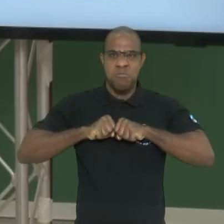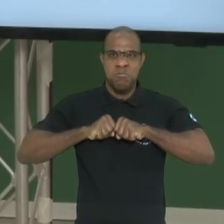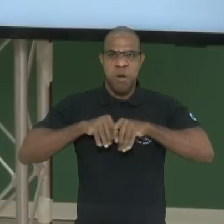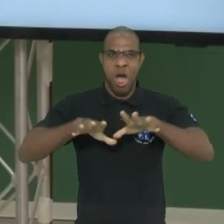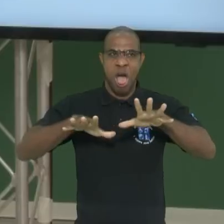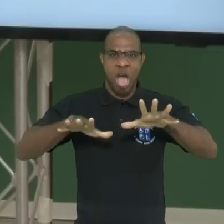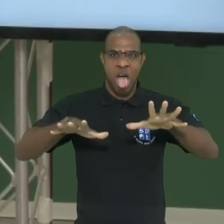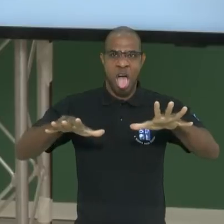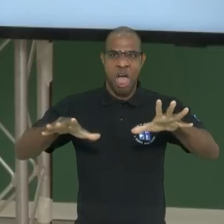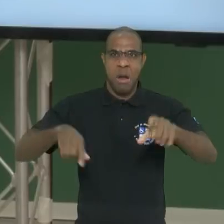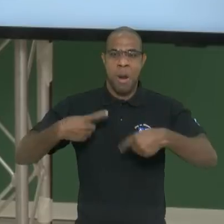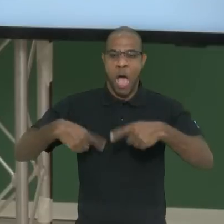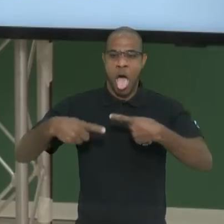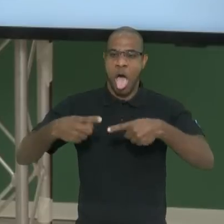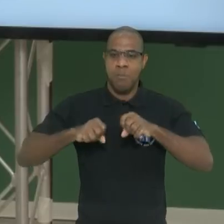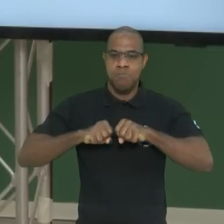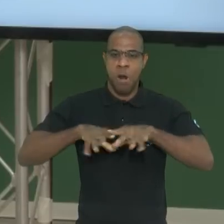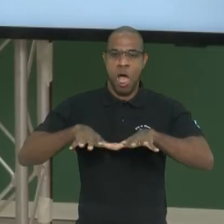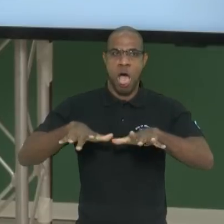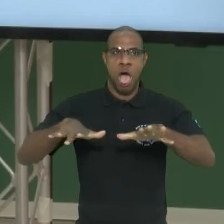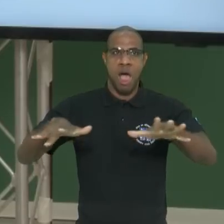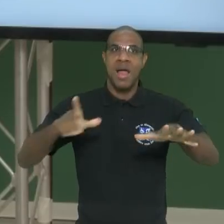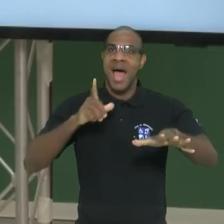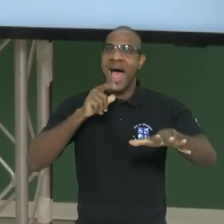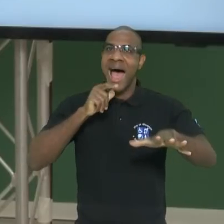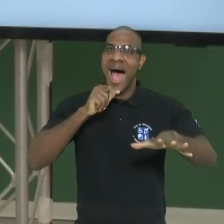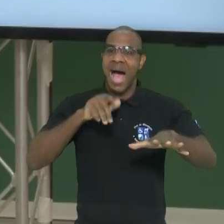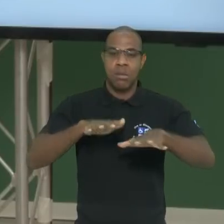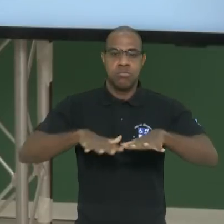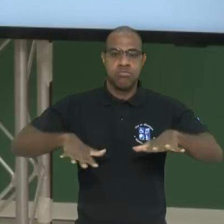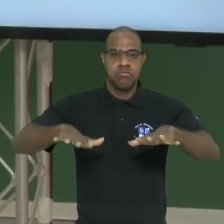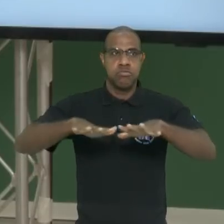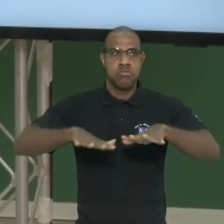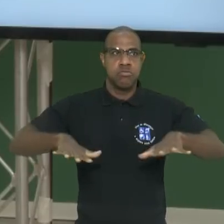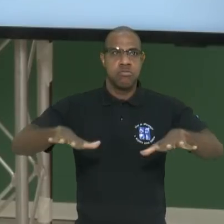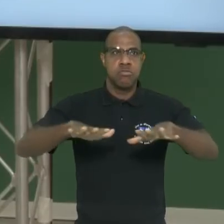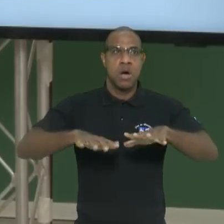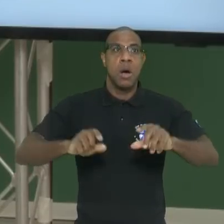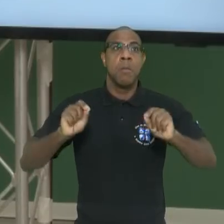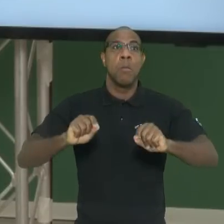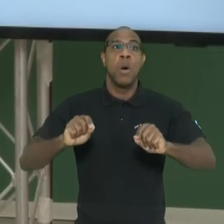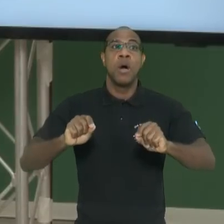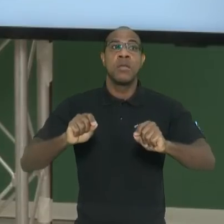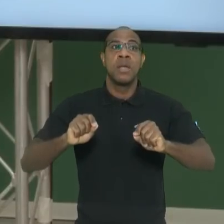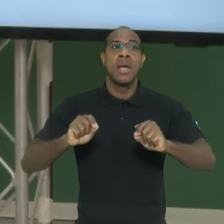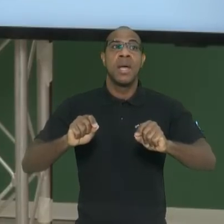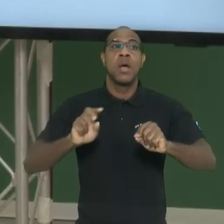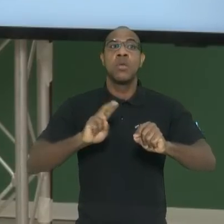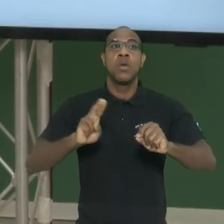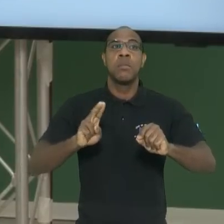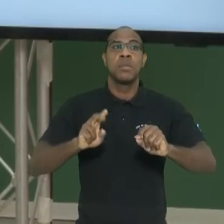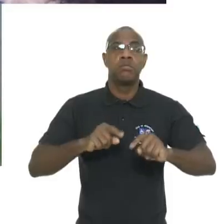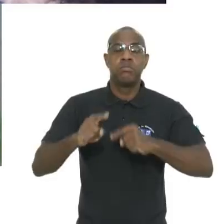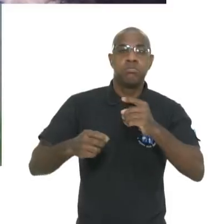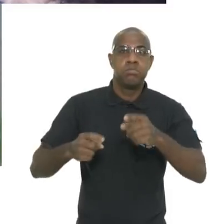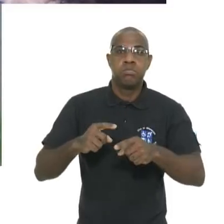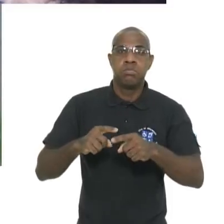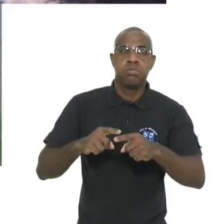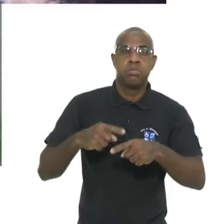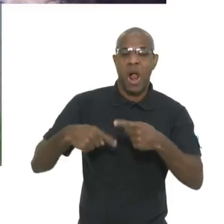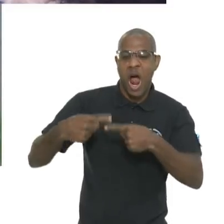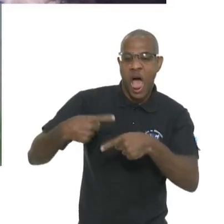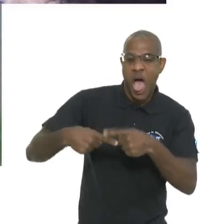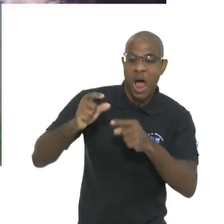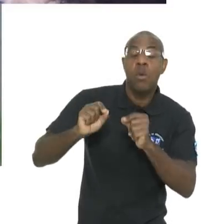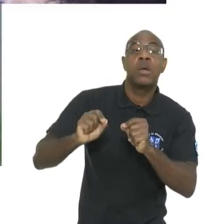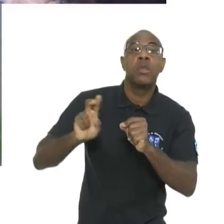multiplicam demais nas águas, podem causar um fenômeno chamado de